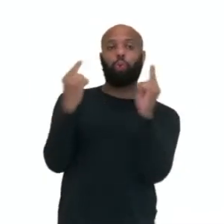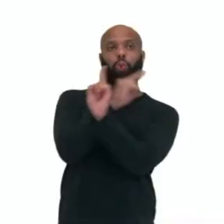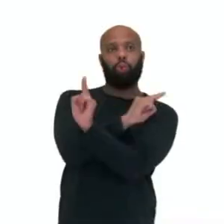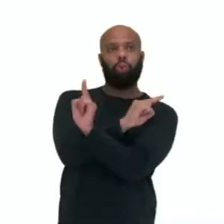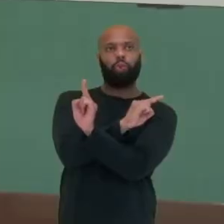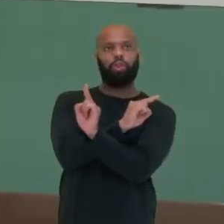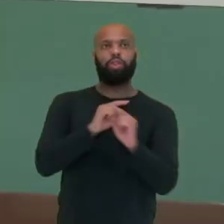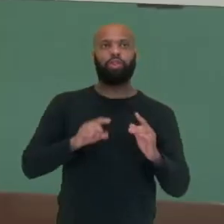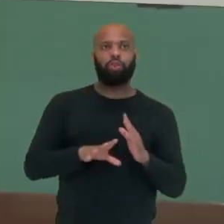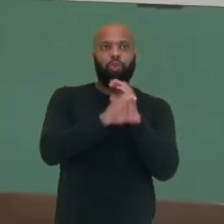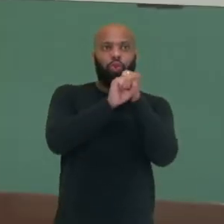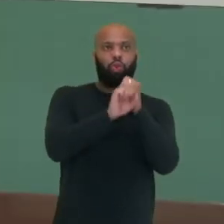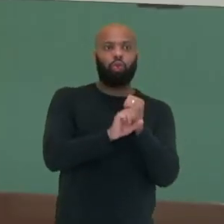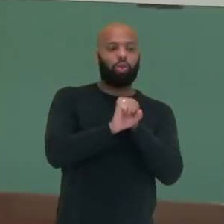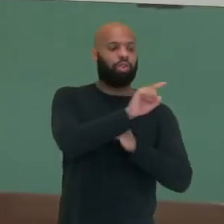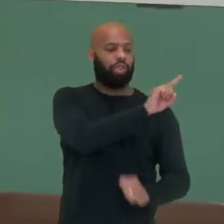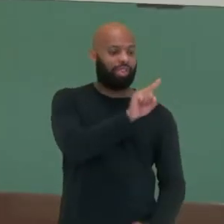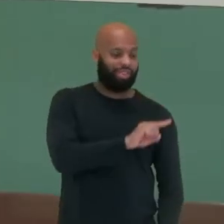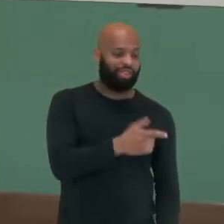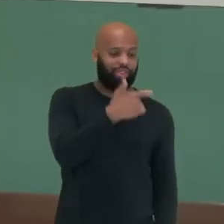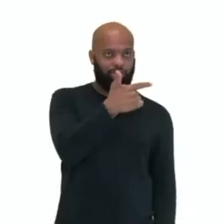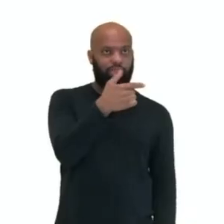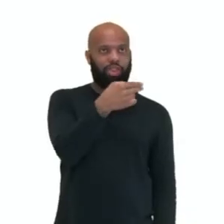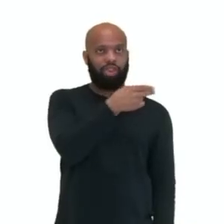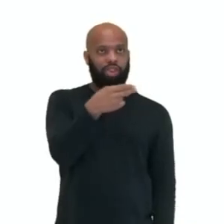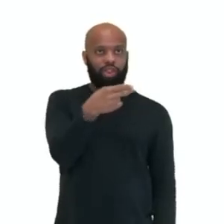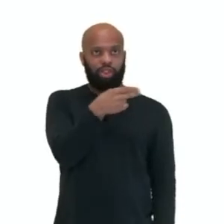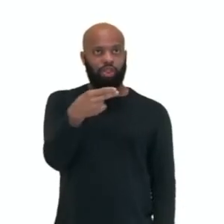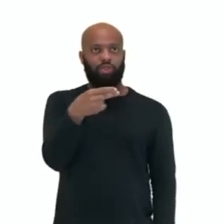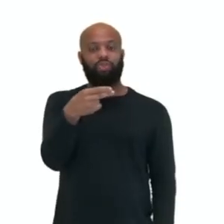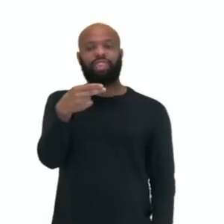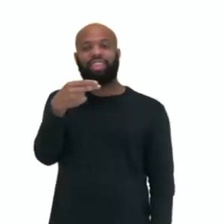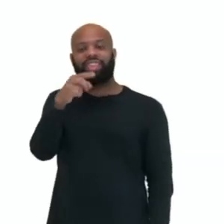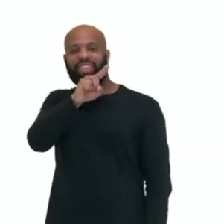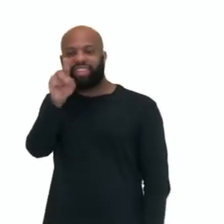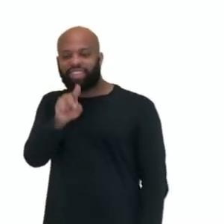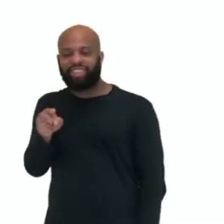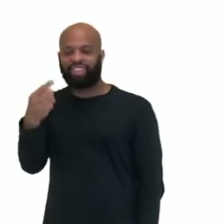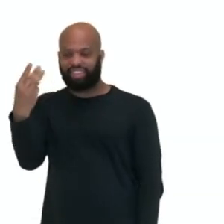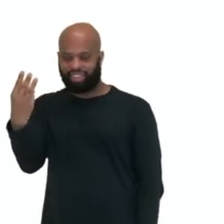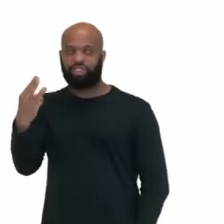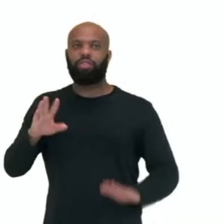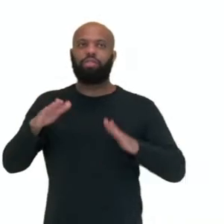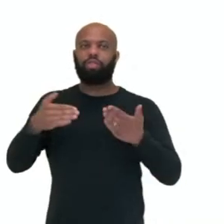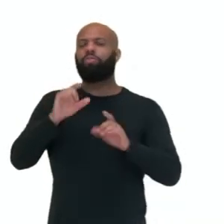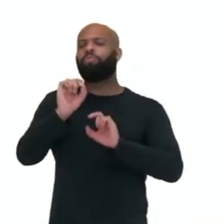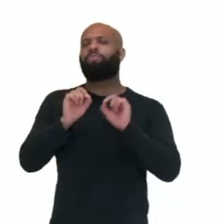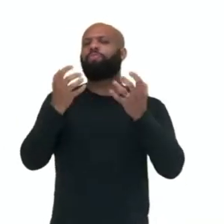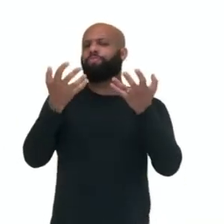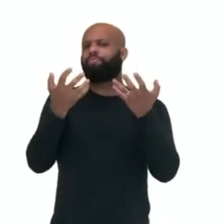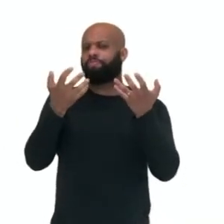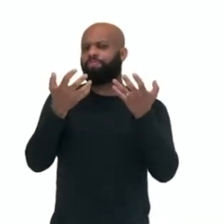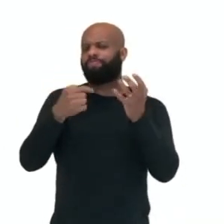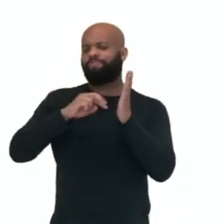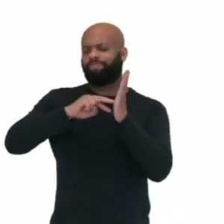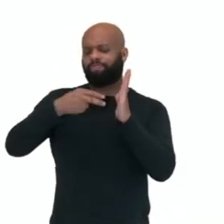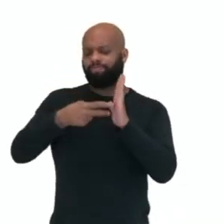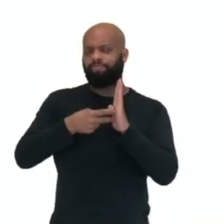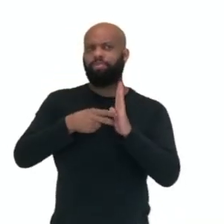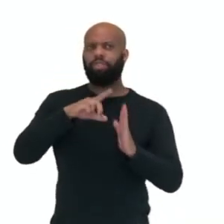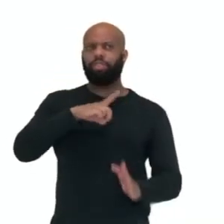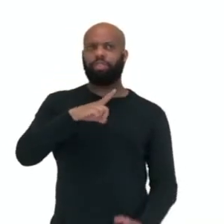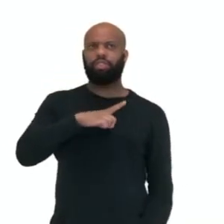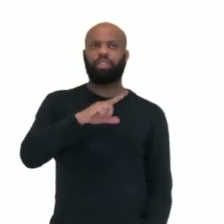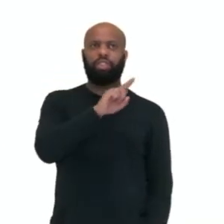oposto somado com Z2 é igual a Z3. Então o que nós estamos querendo dizer? Que o oposto